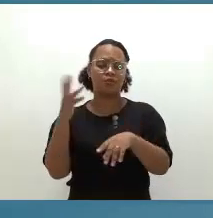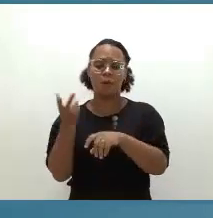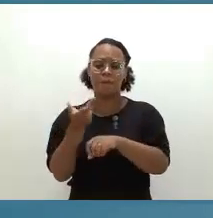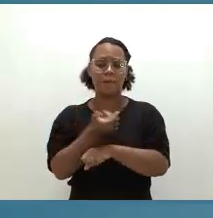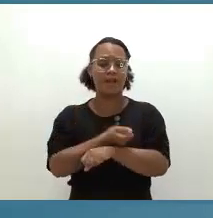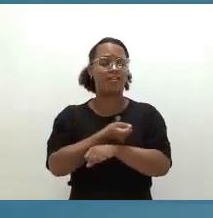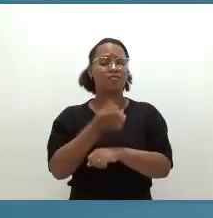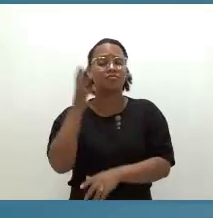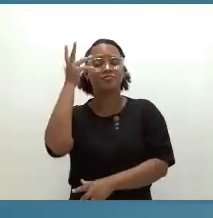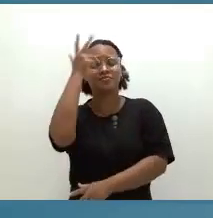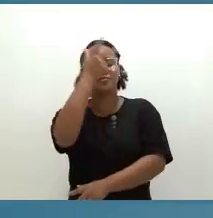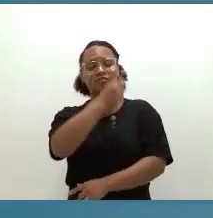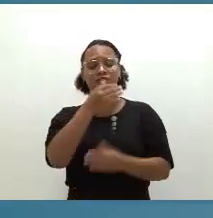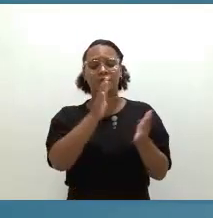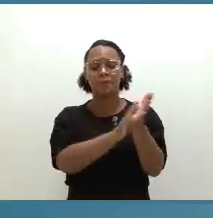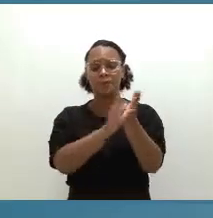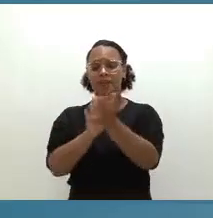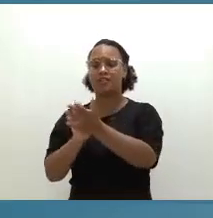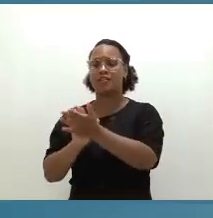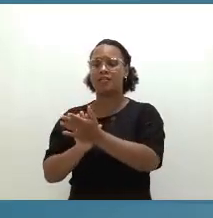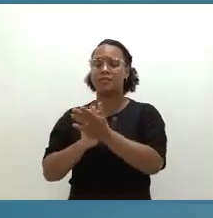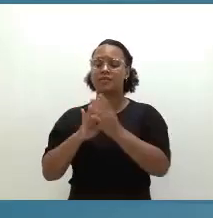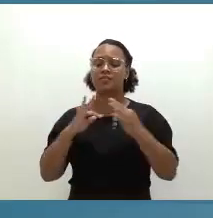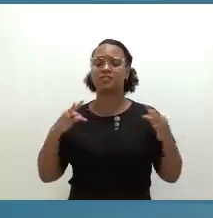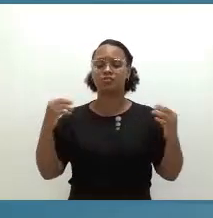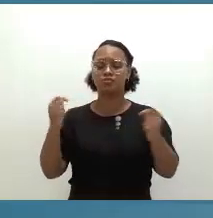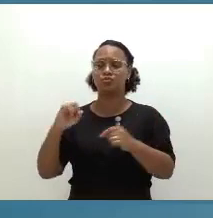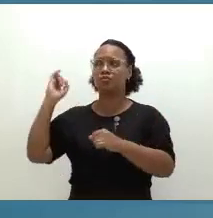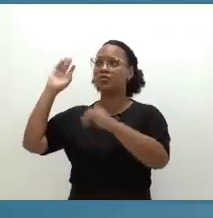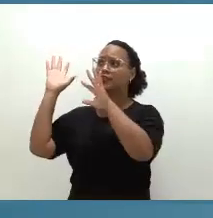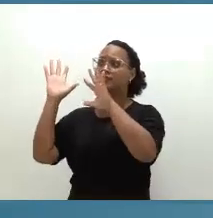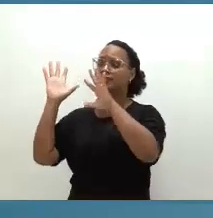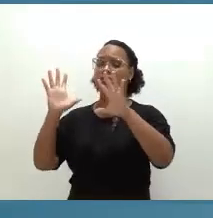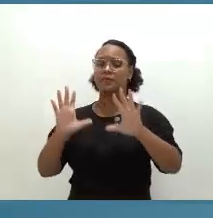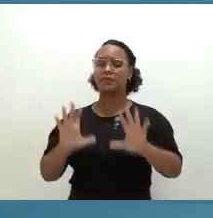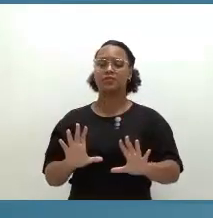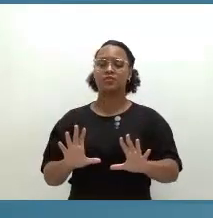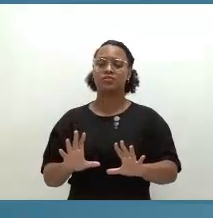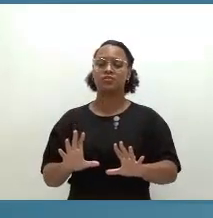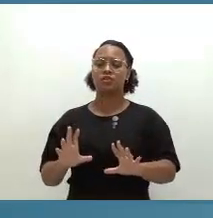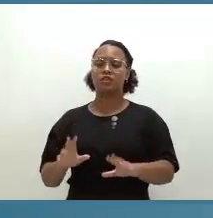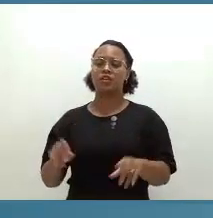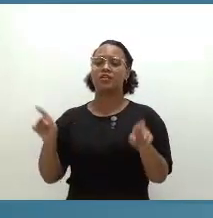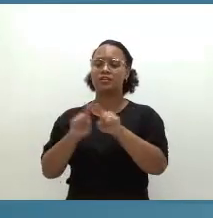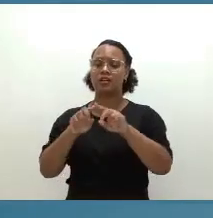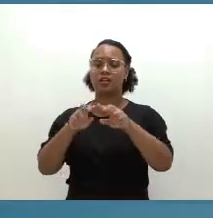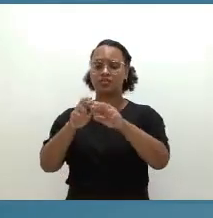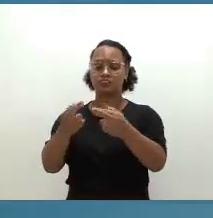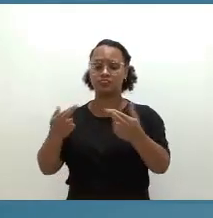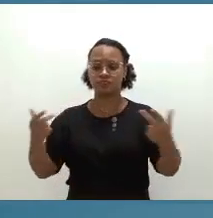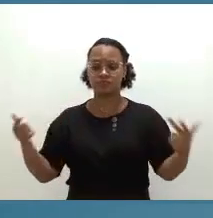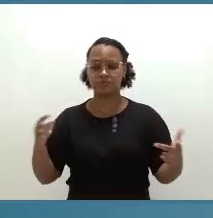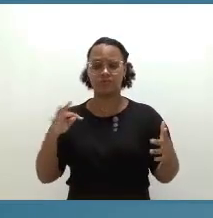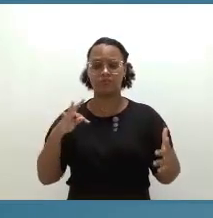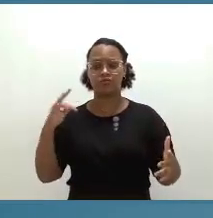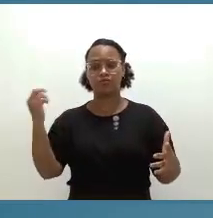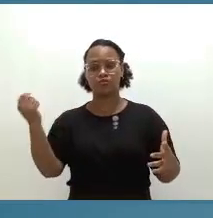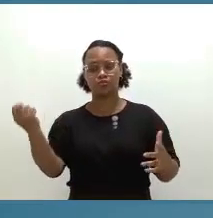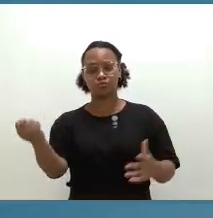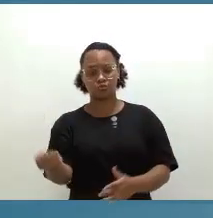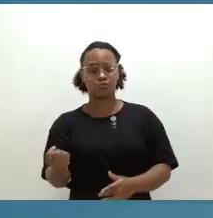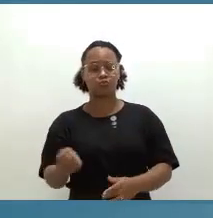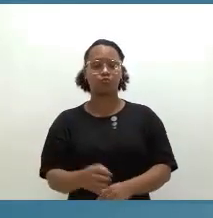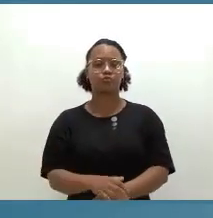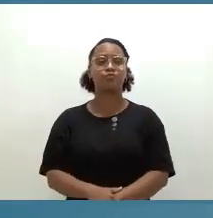linda. Parabéns. Deus te abençoe sempre. Abençoe o Roberto. Seu Roberto, que abençoe o Roberto